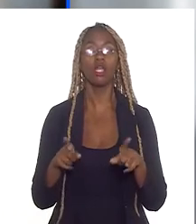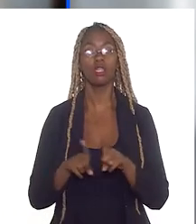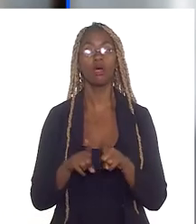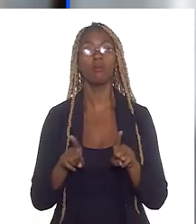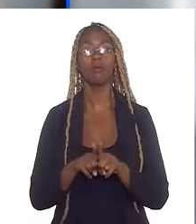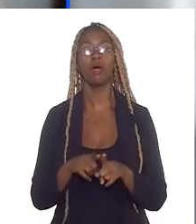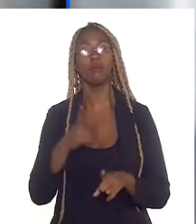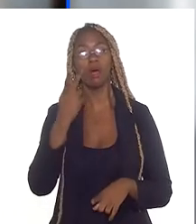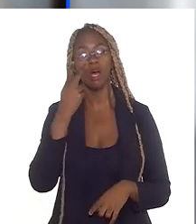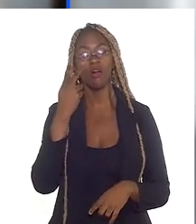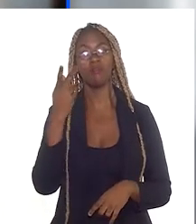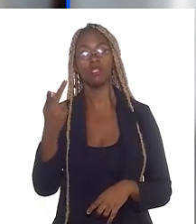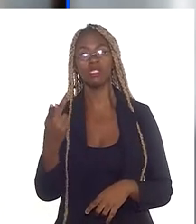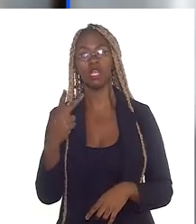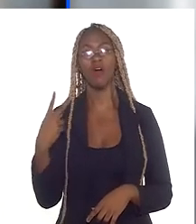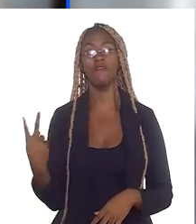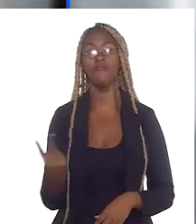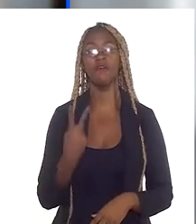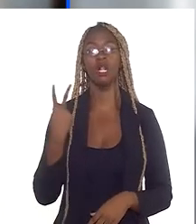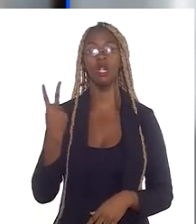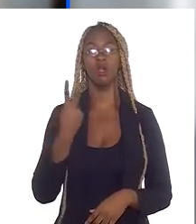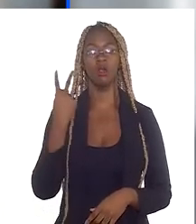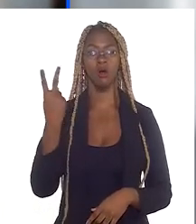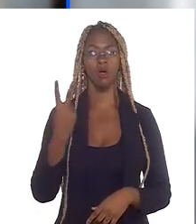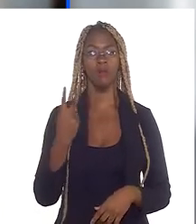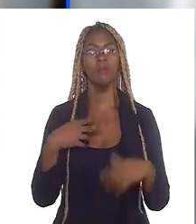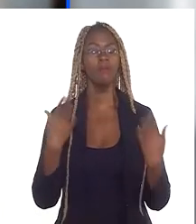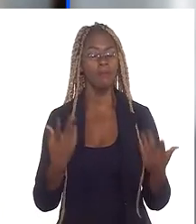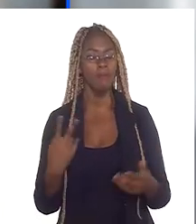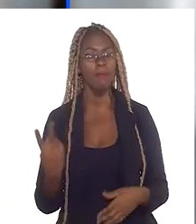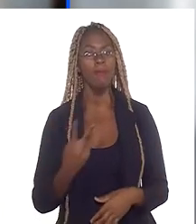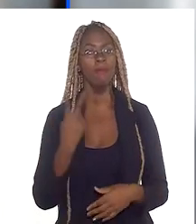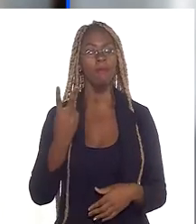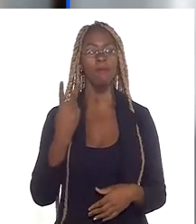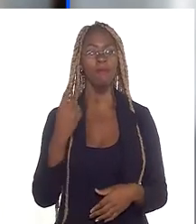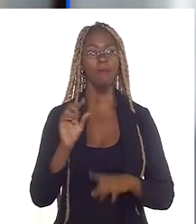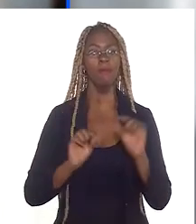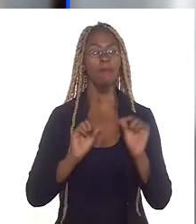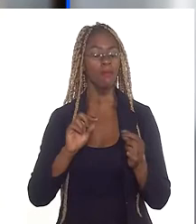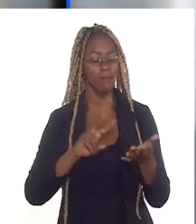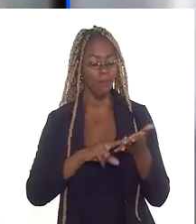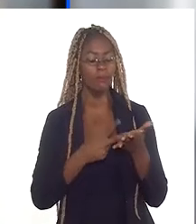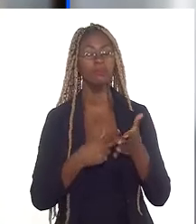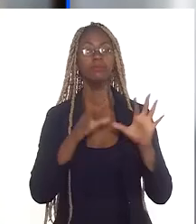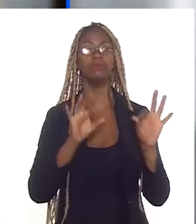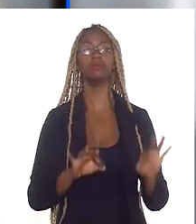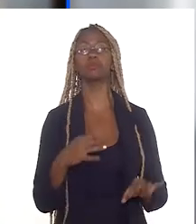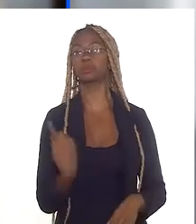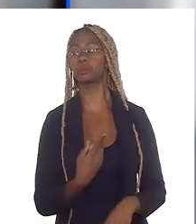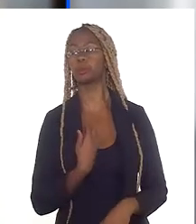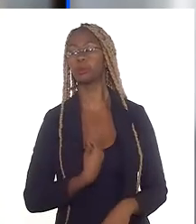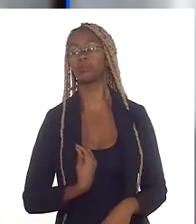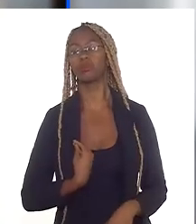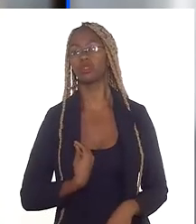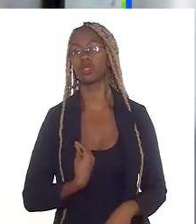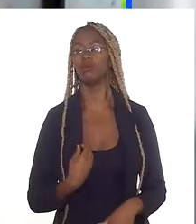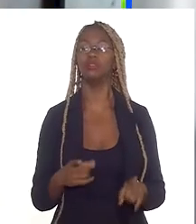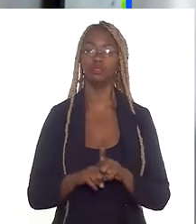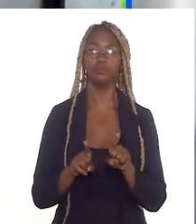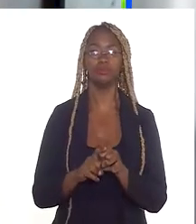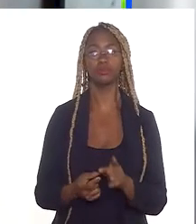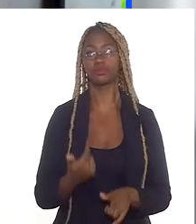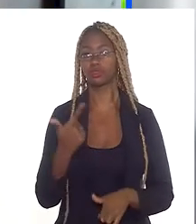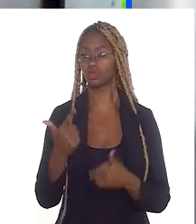revisitar alguns no âmbito dos valores Quais são os meus valores o que tem sentido na minha vida é